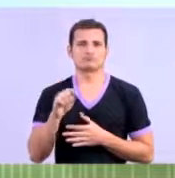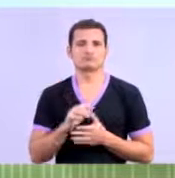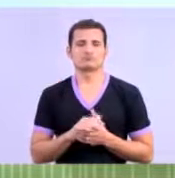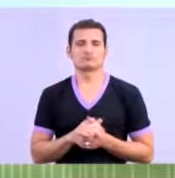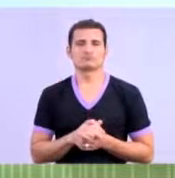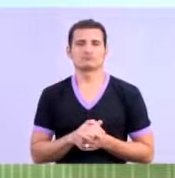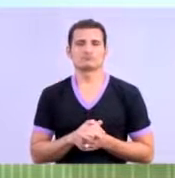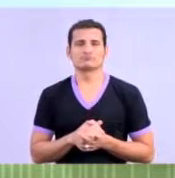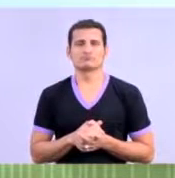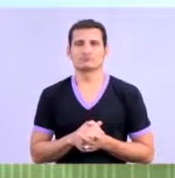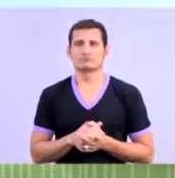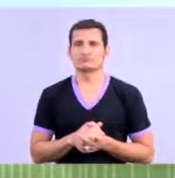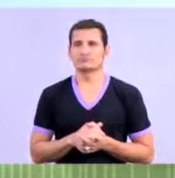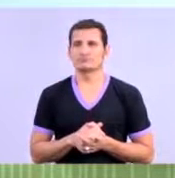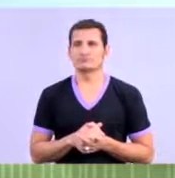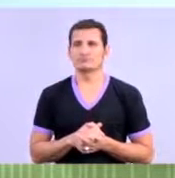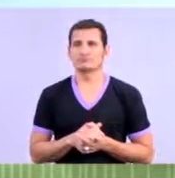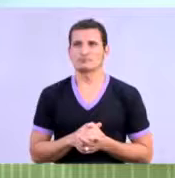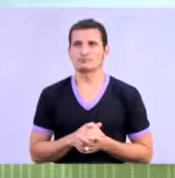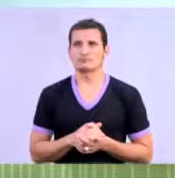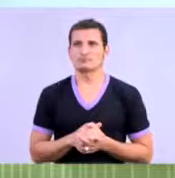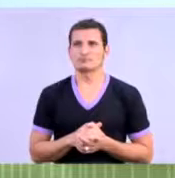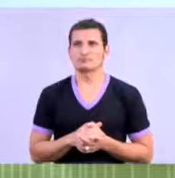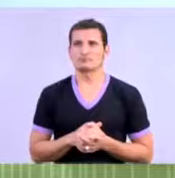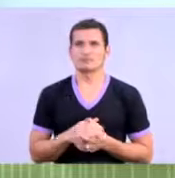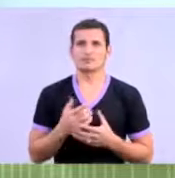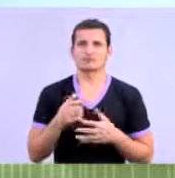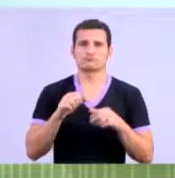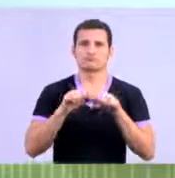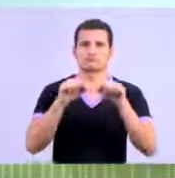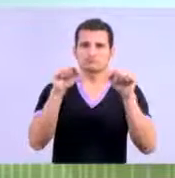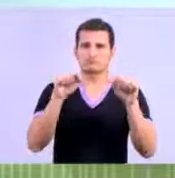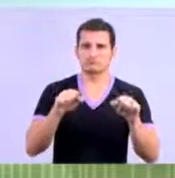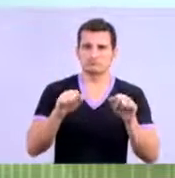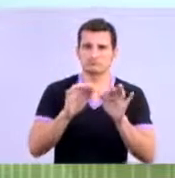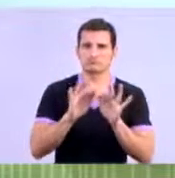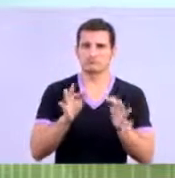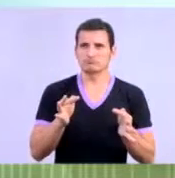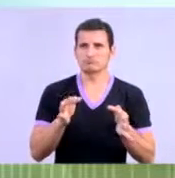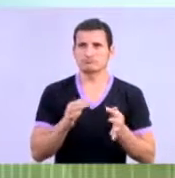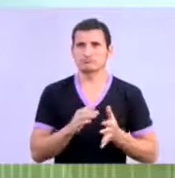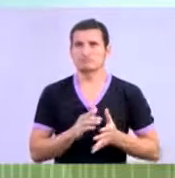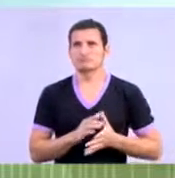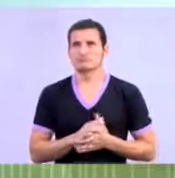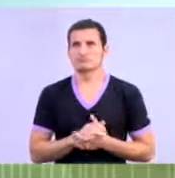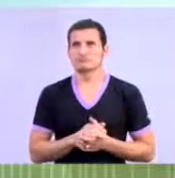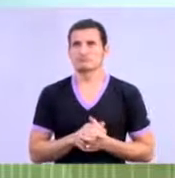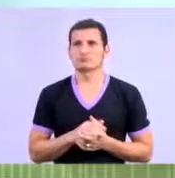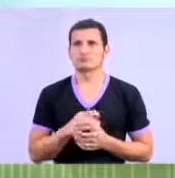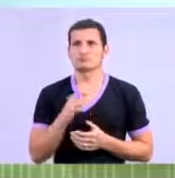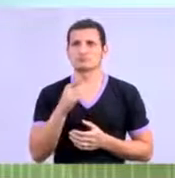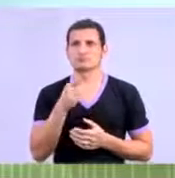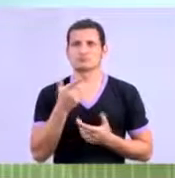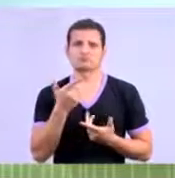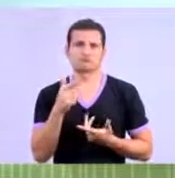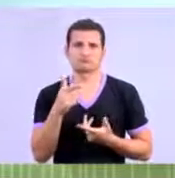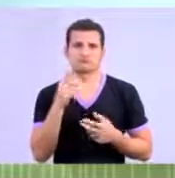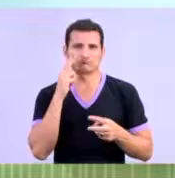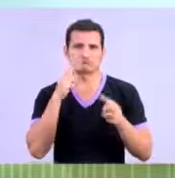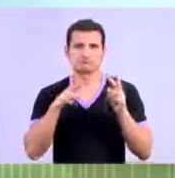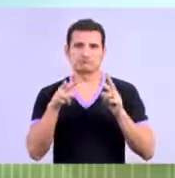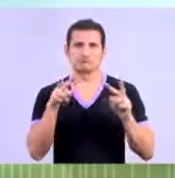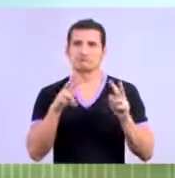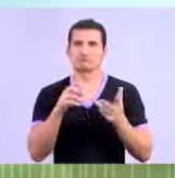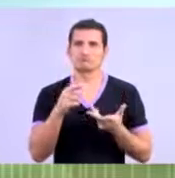comandos necessários para sacar. O nosso sistema é um sistema bem simples, é um sistema que não tem nem uma parte visual,